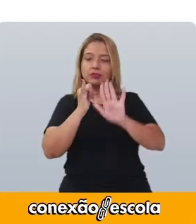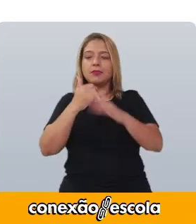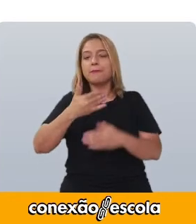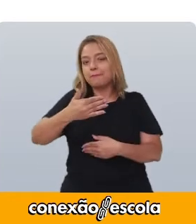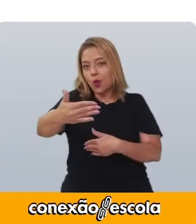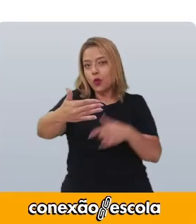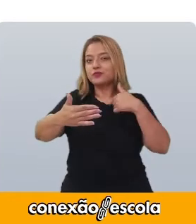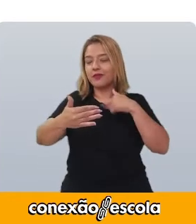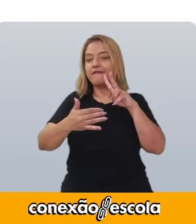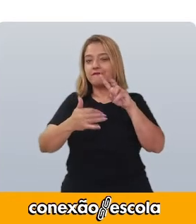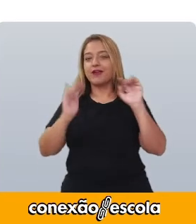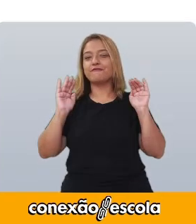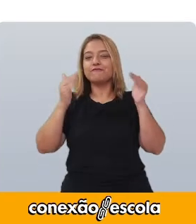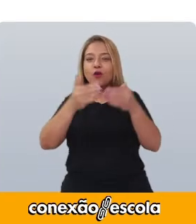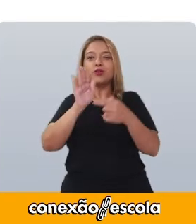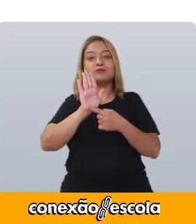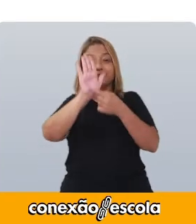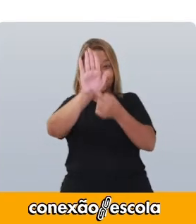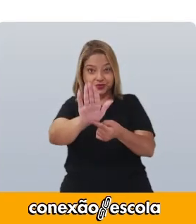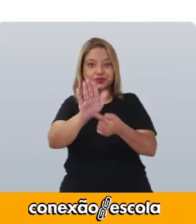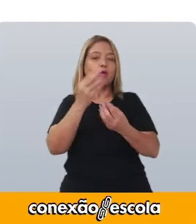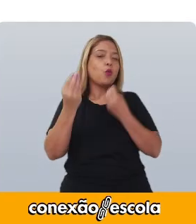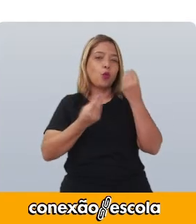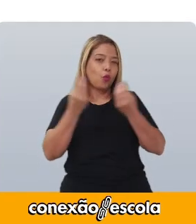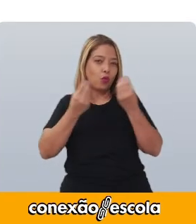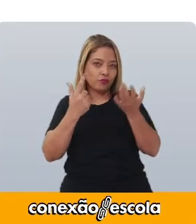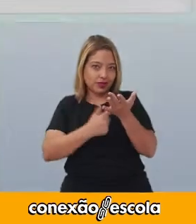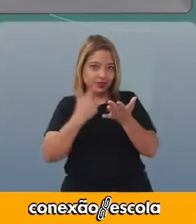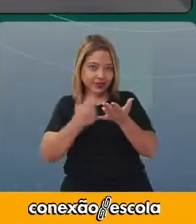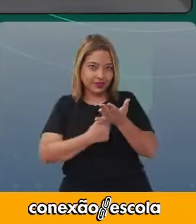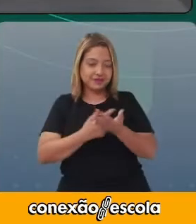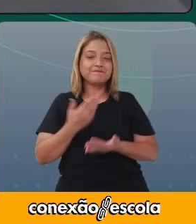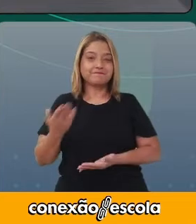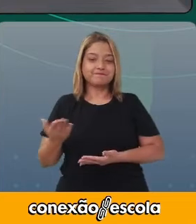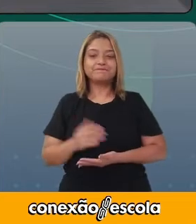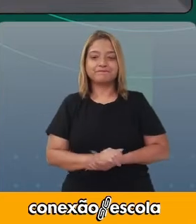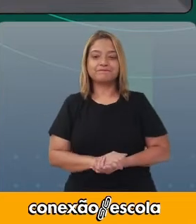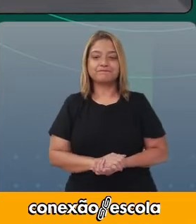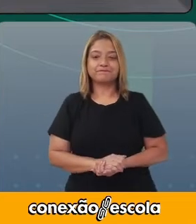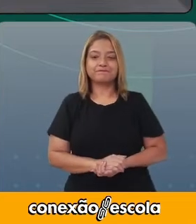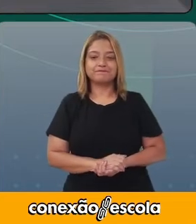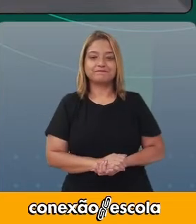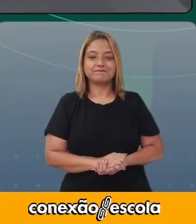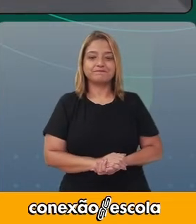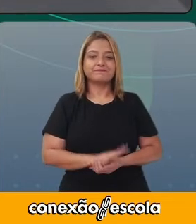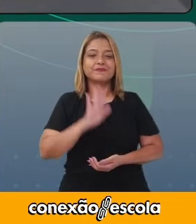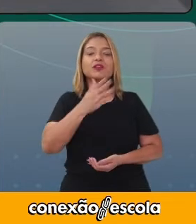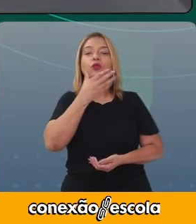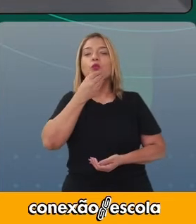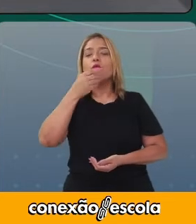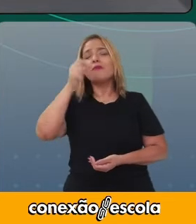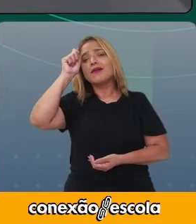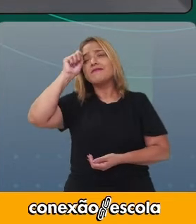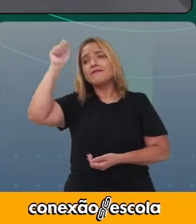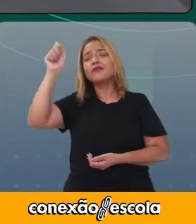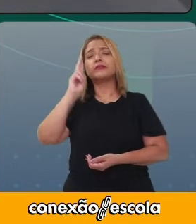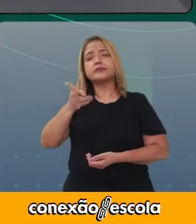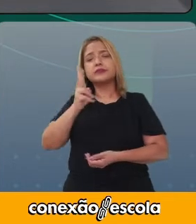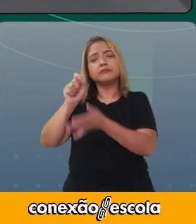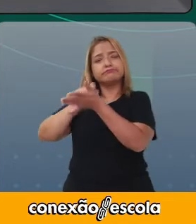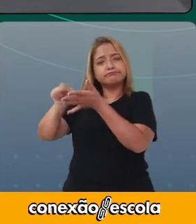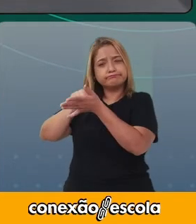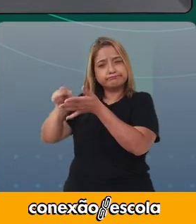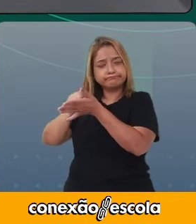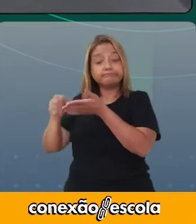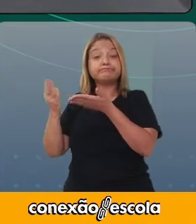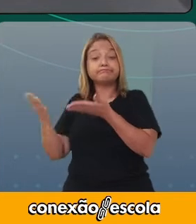trataremos apenas desse tipo de história que o La Fontaine trazia para a gente. Mas o La